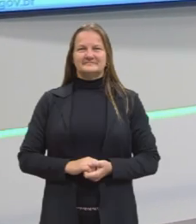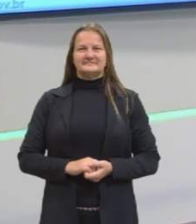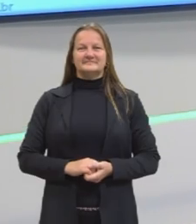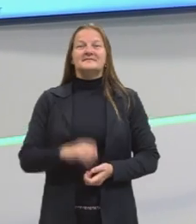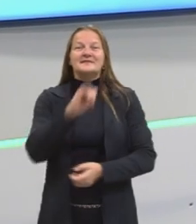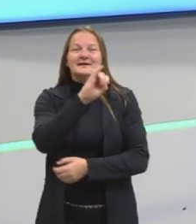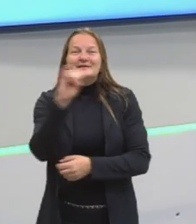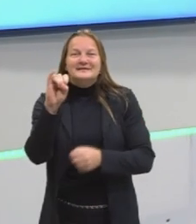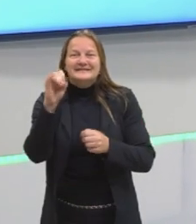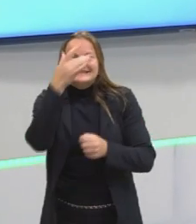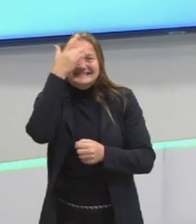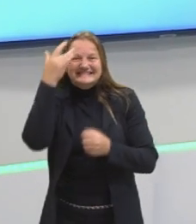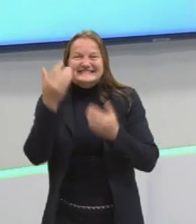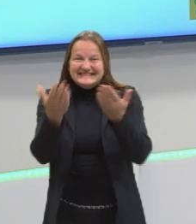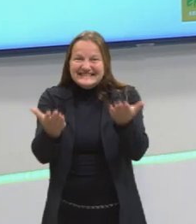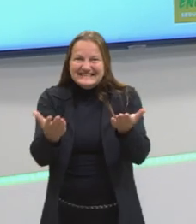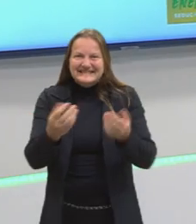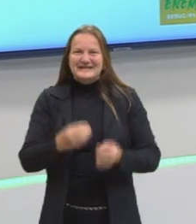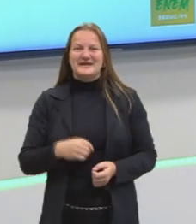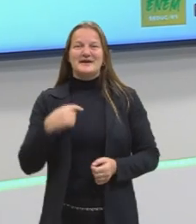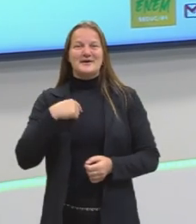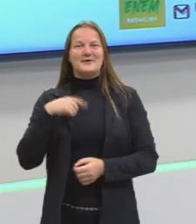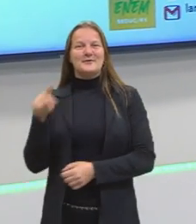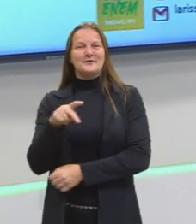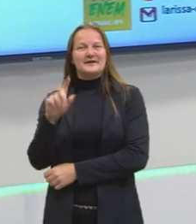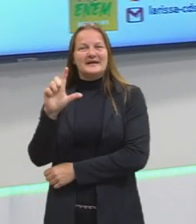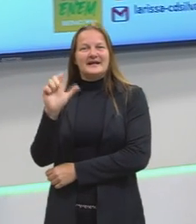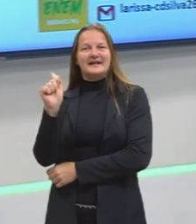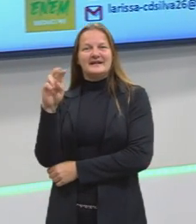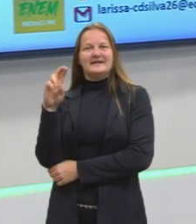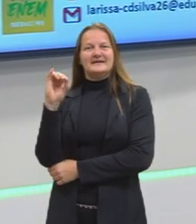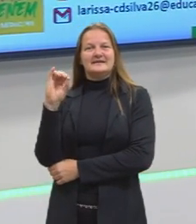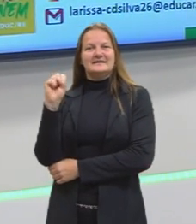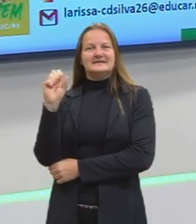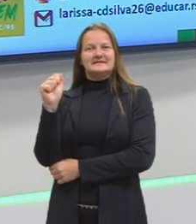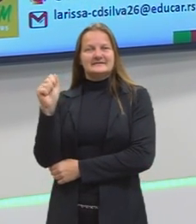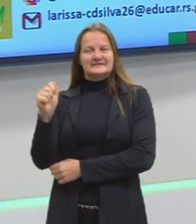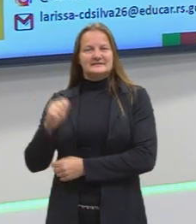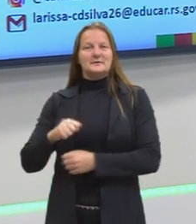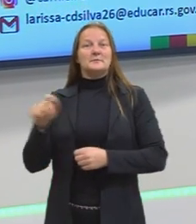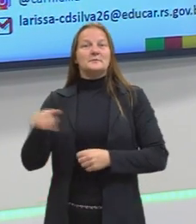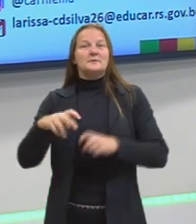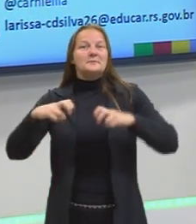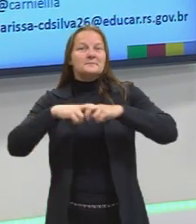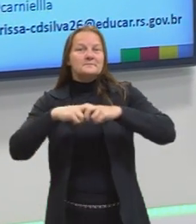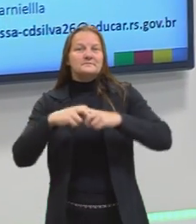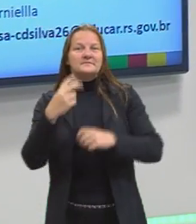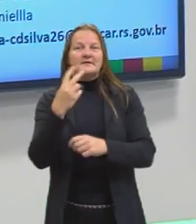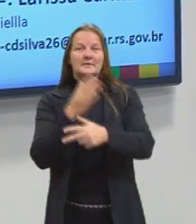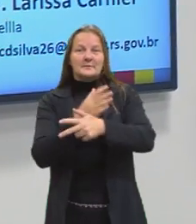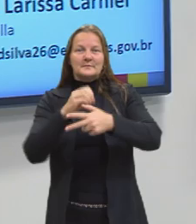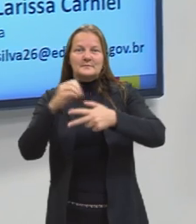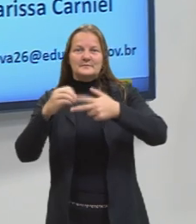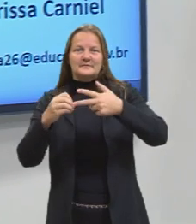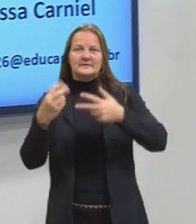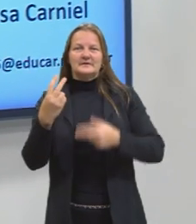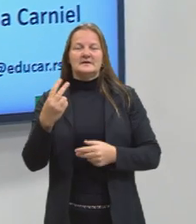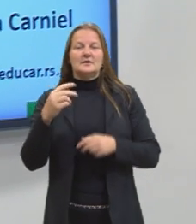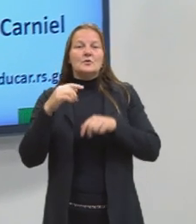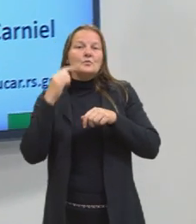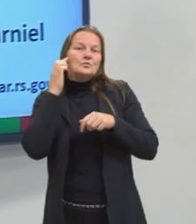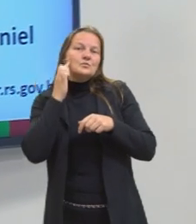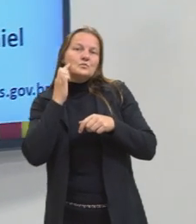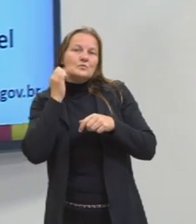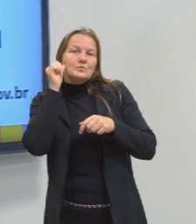Olá pessoal Eu me chamo Larissa e sua professora de física do pré-enem 2022 Eu sou uma mulher branca de